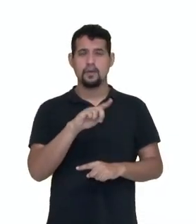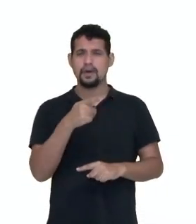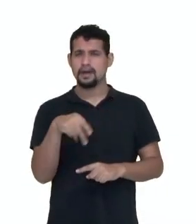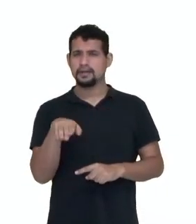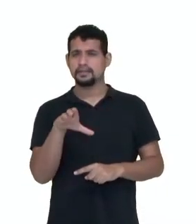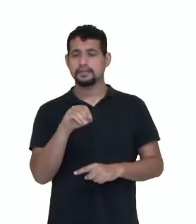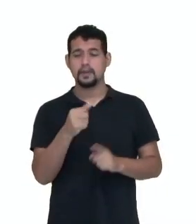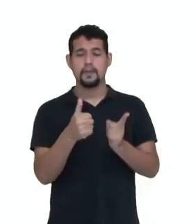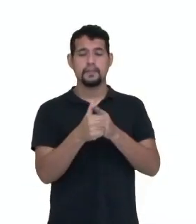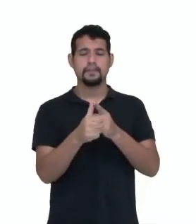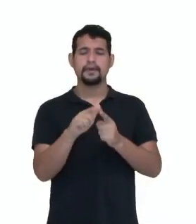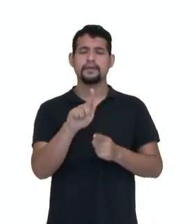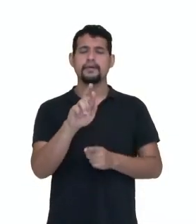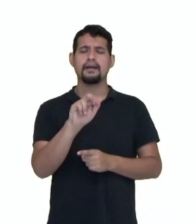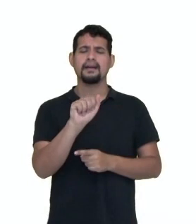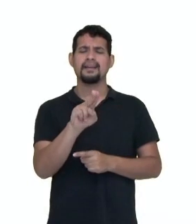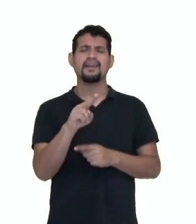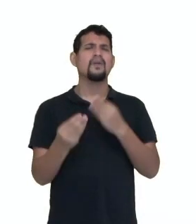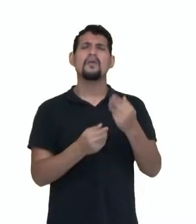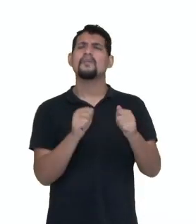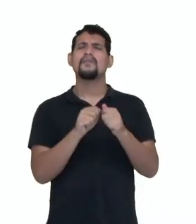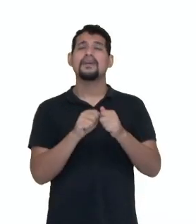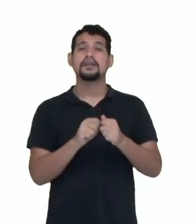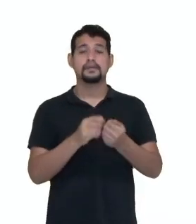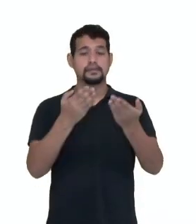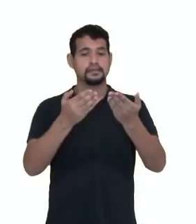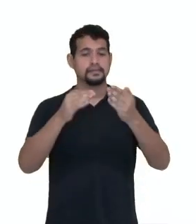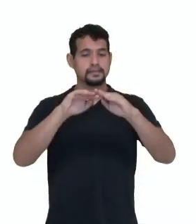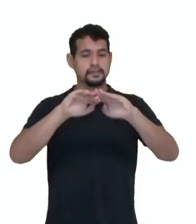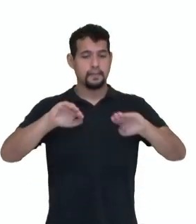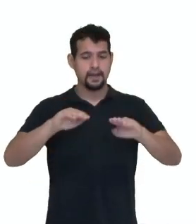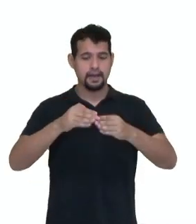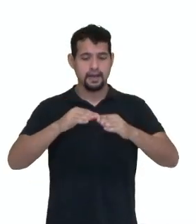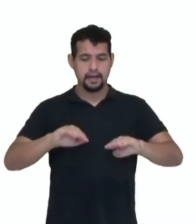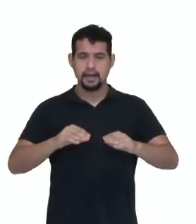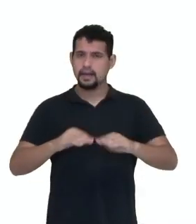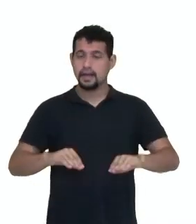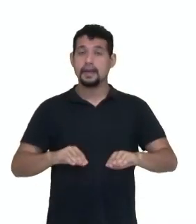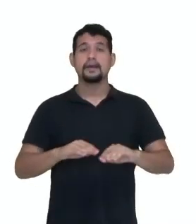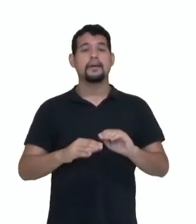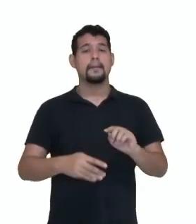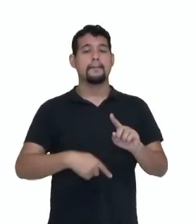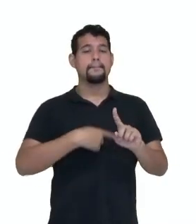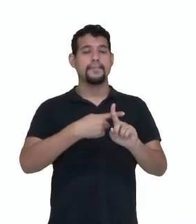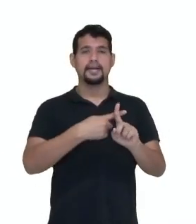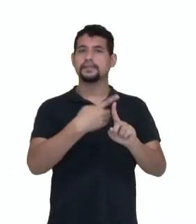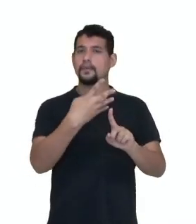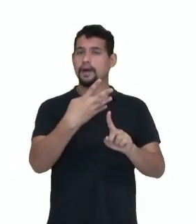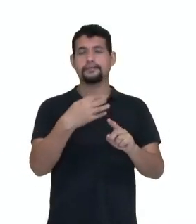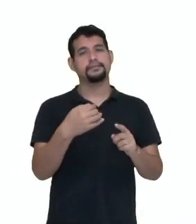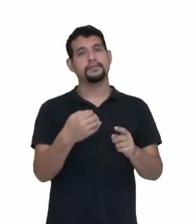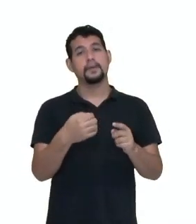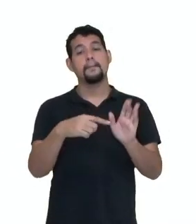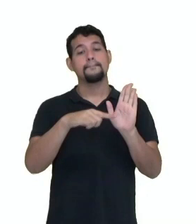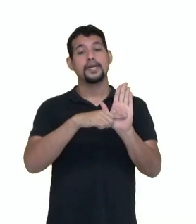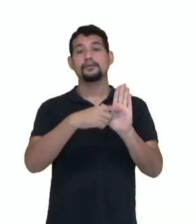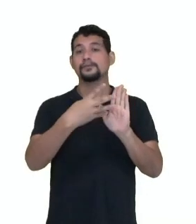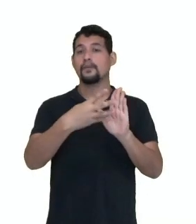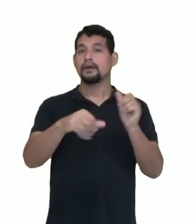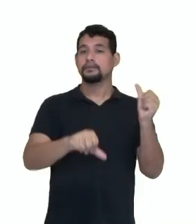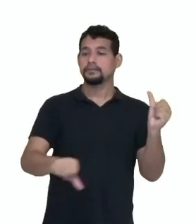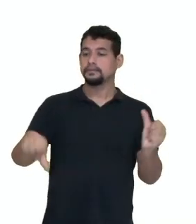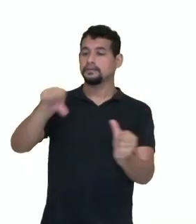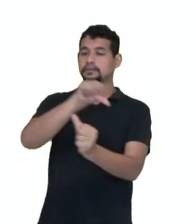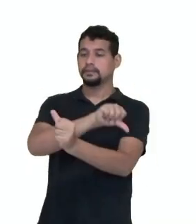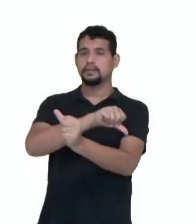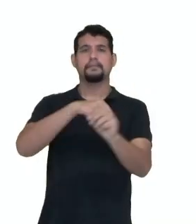que eu resolvo? Separando, né? Então, esse mais 4 vai menos 4 para o outro lado. Esse